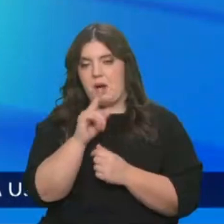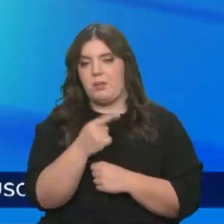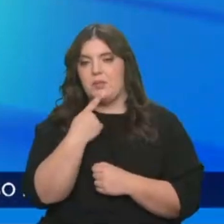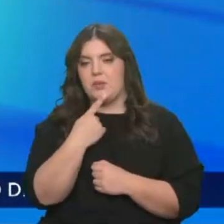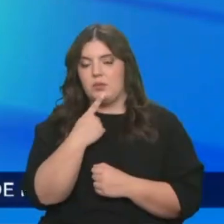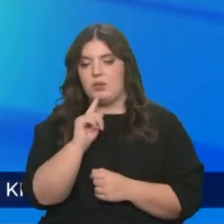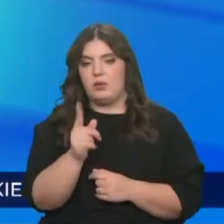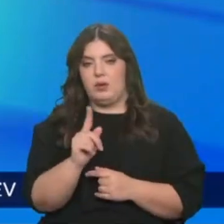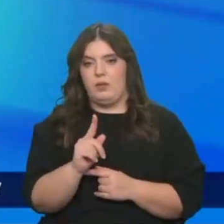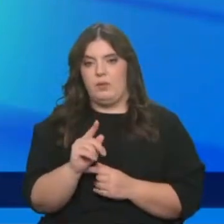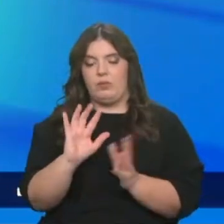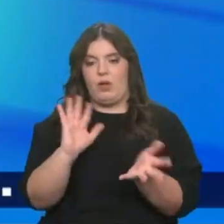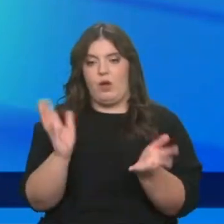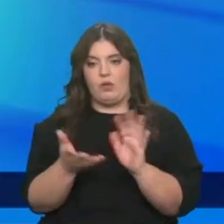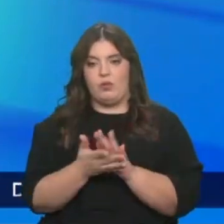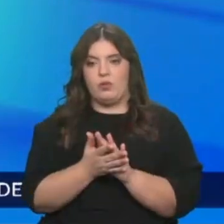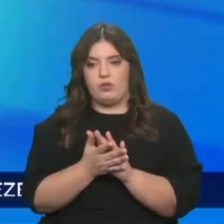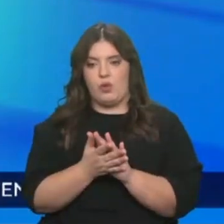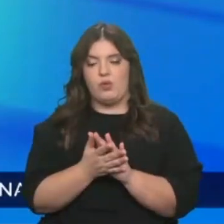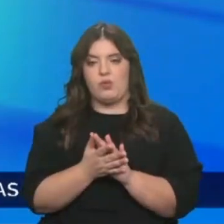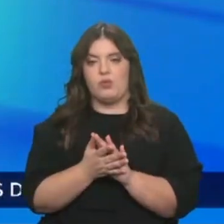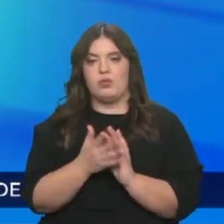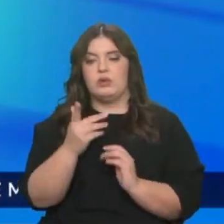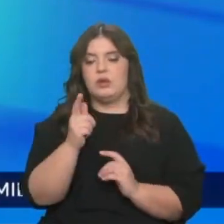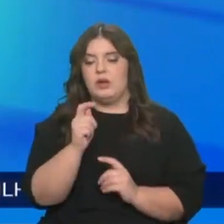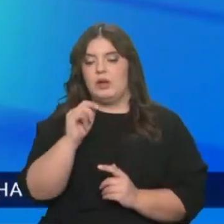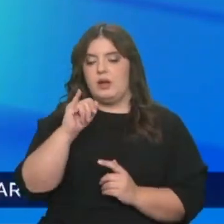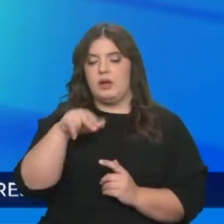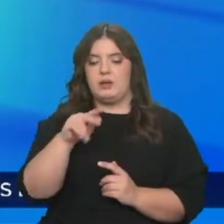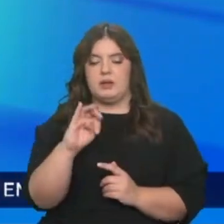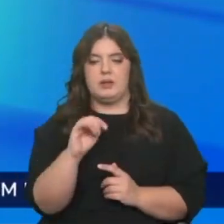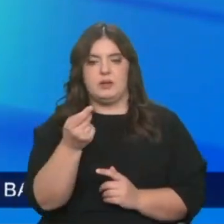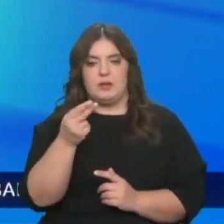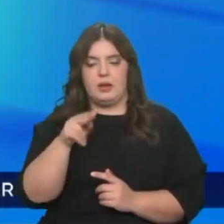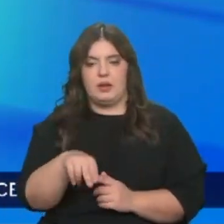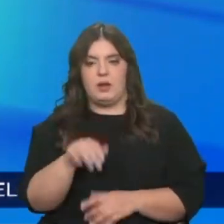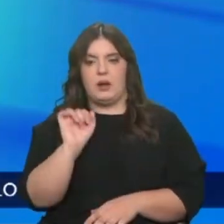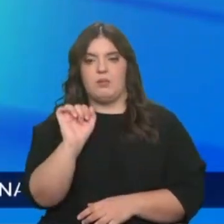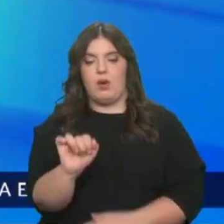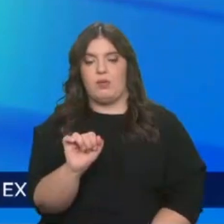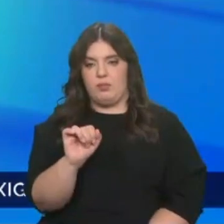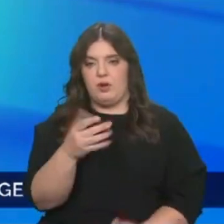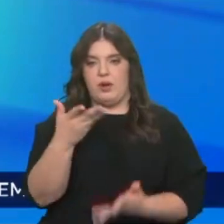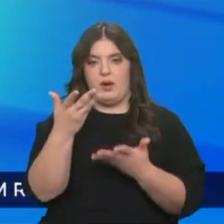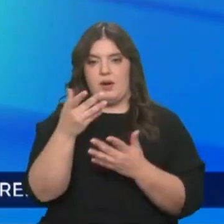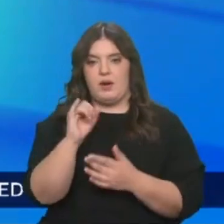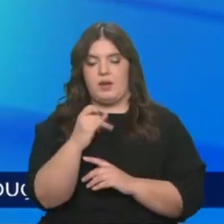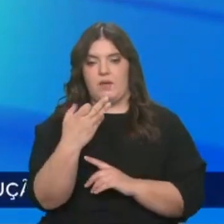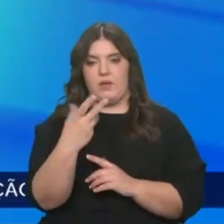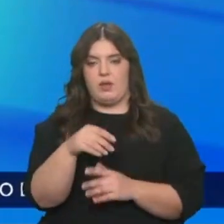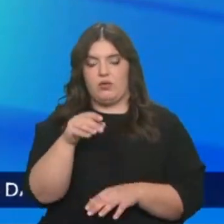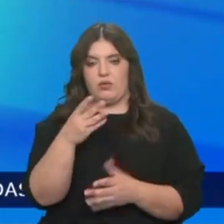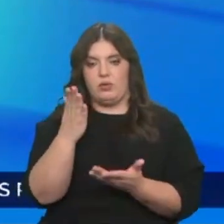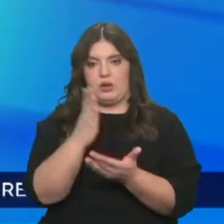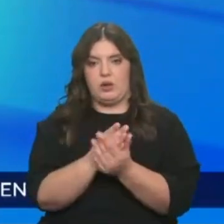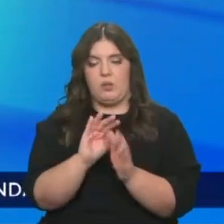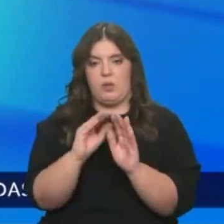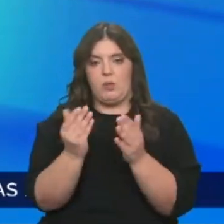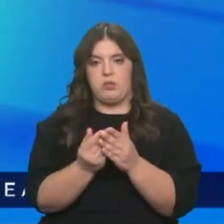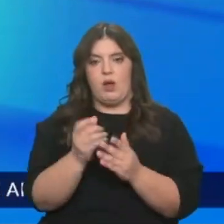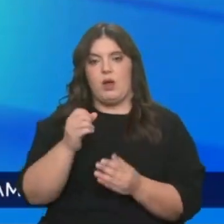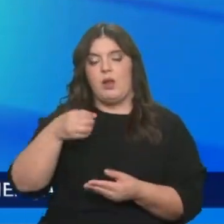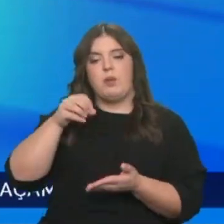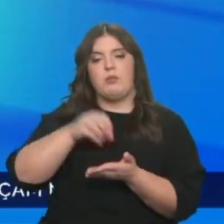seguinte, o que foi a revolução de Einstein no que diz respeito à própria gravidade. Se eu colocar aqui uma bola de